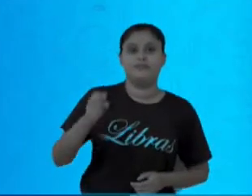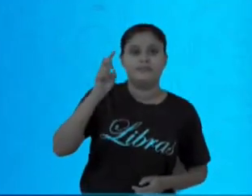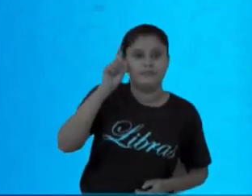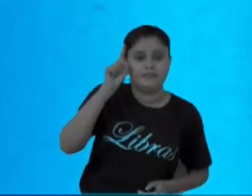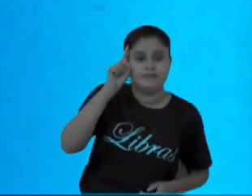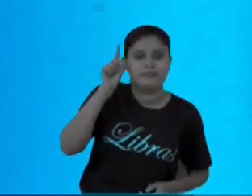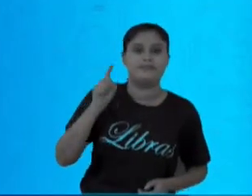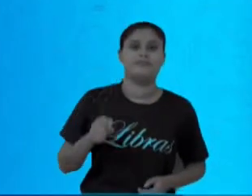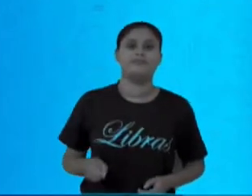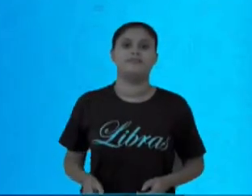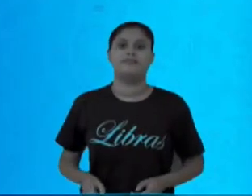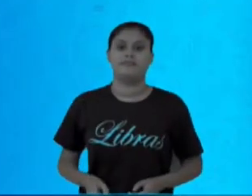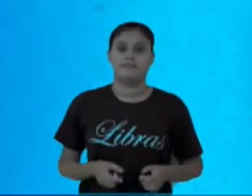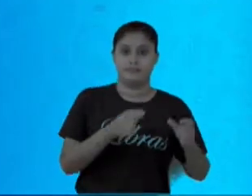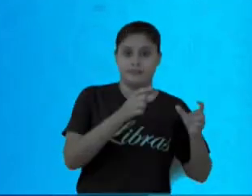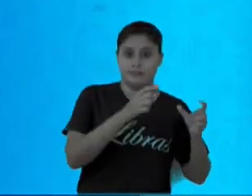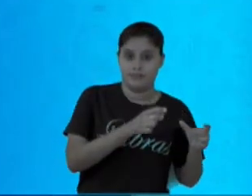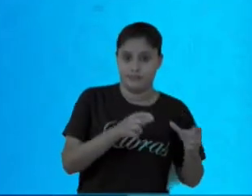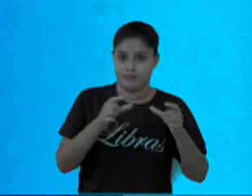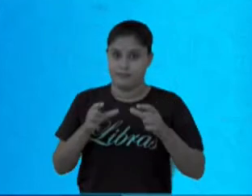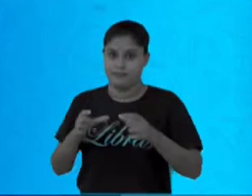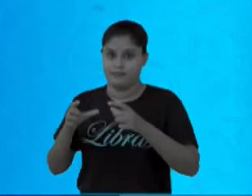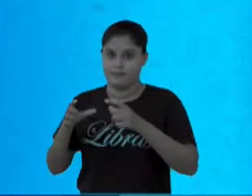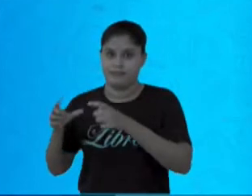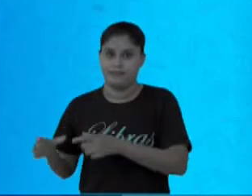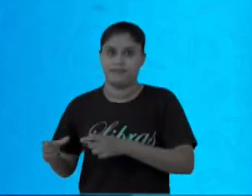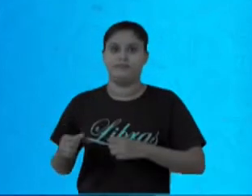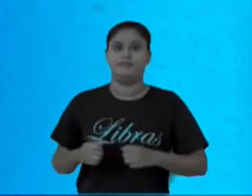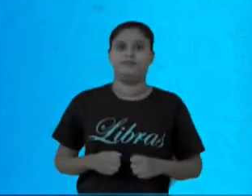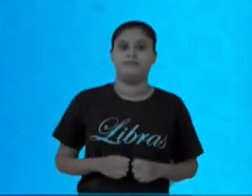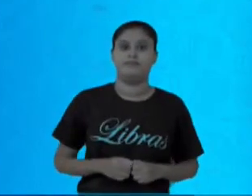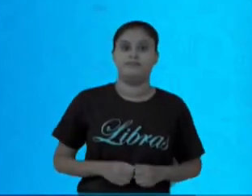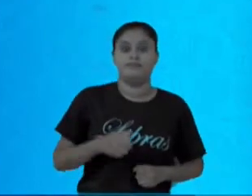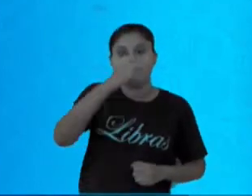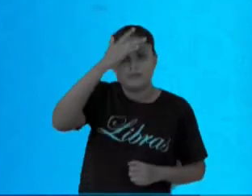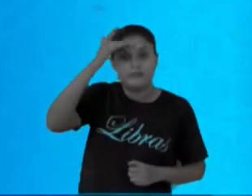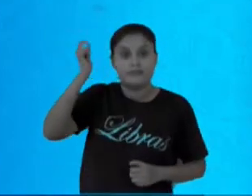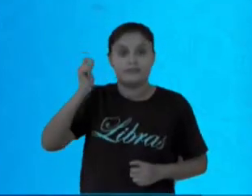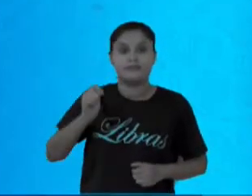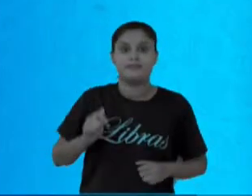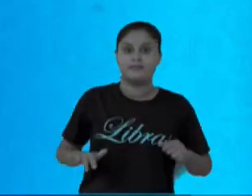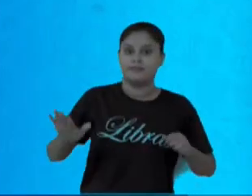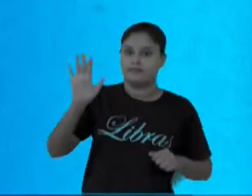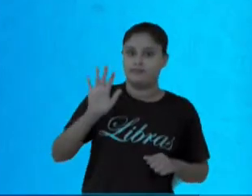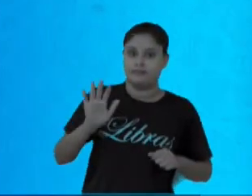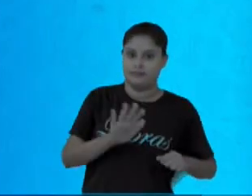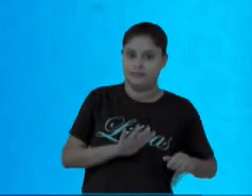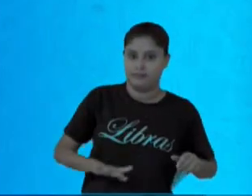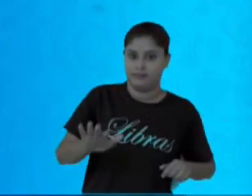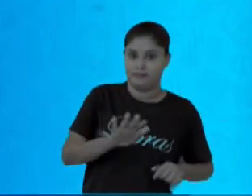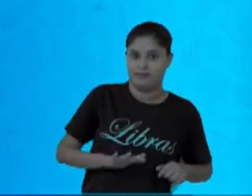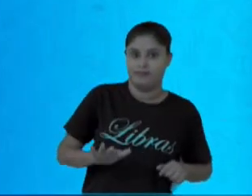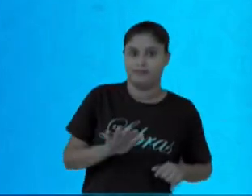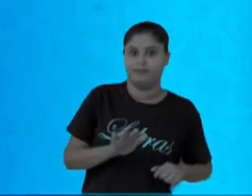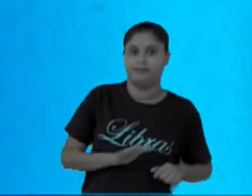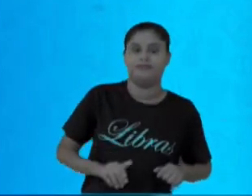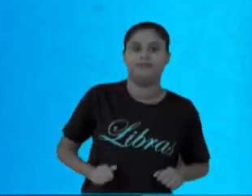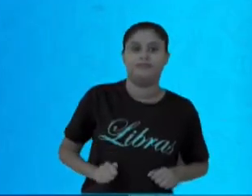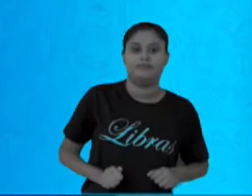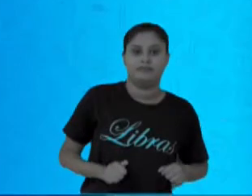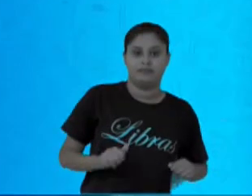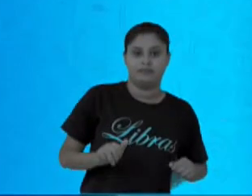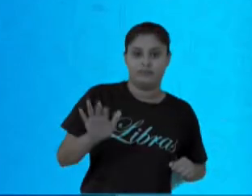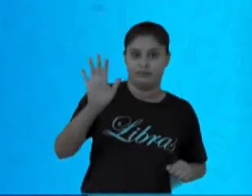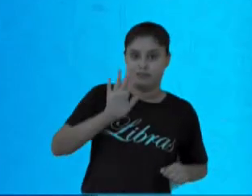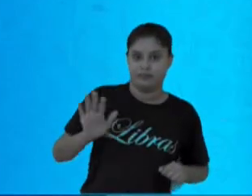aprender um pouquinho sobre cada uma dessa comunidade. As pessoas que moram no campo, elas formam a comunidade